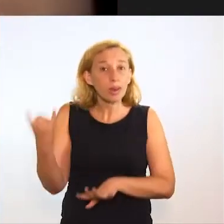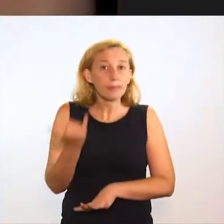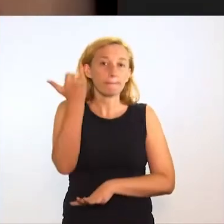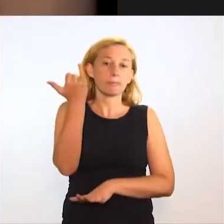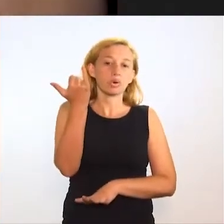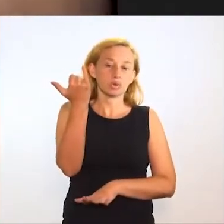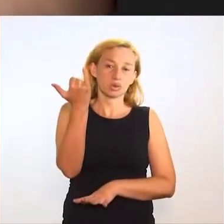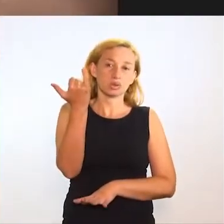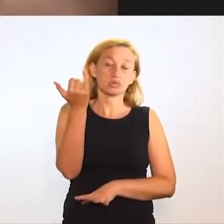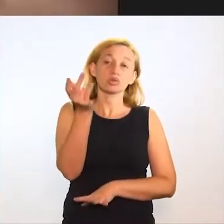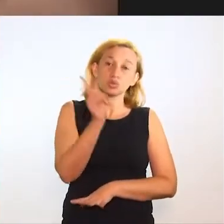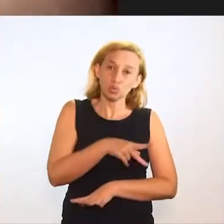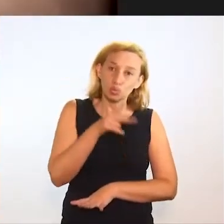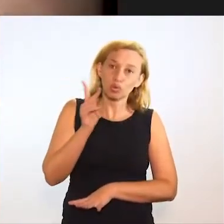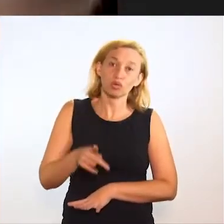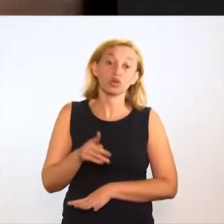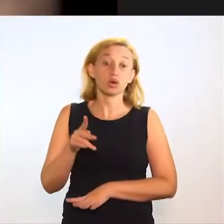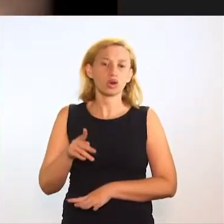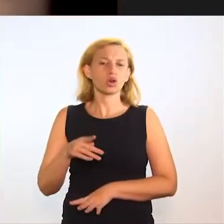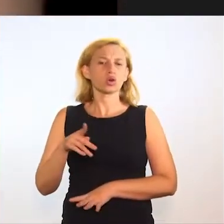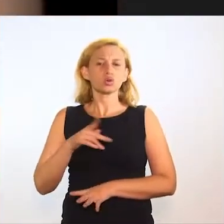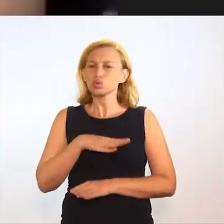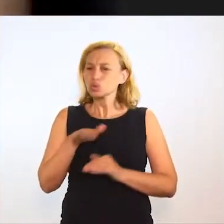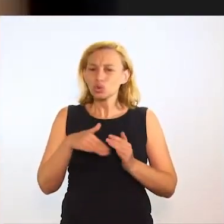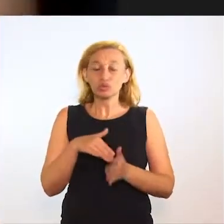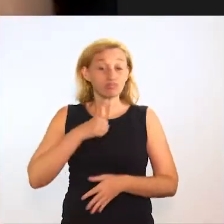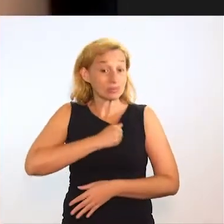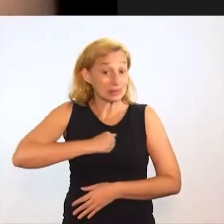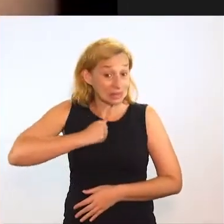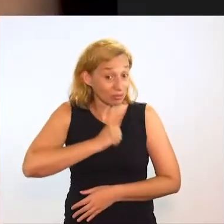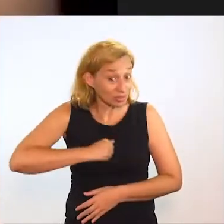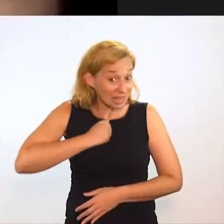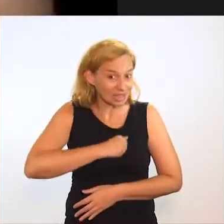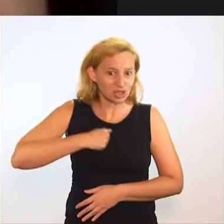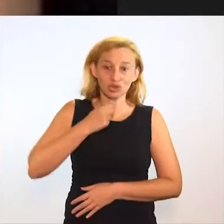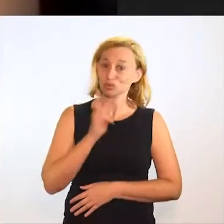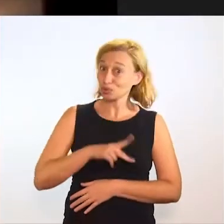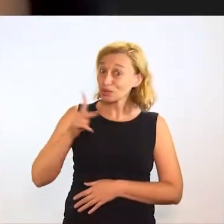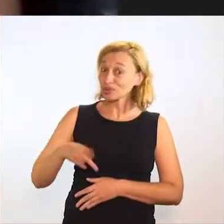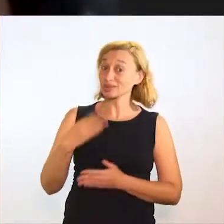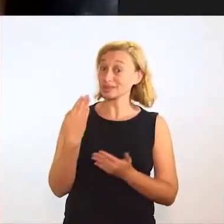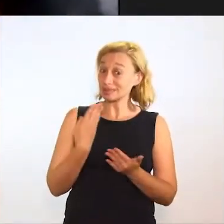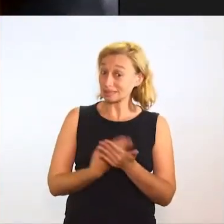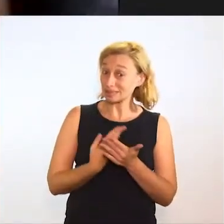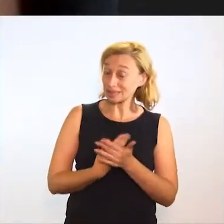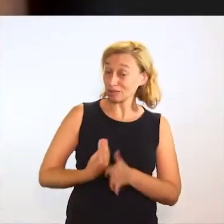percebeu a importância do professor. Está todo mundo com saudade do professor das aulas